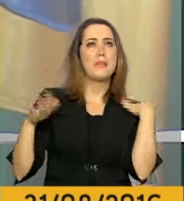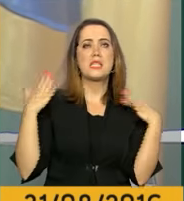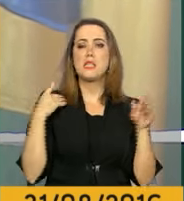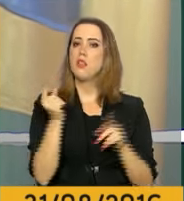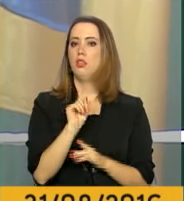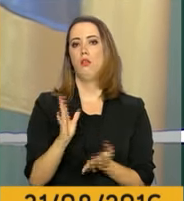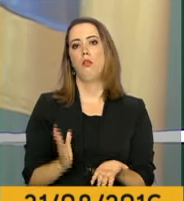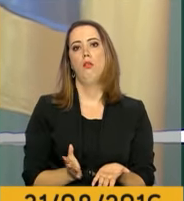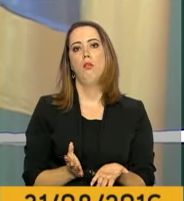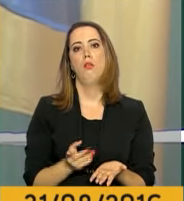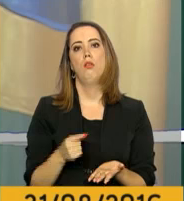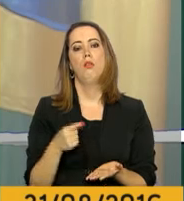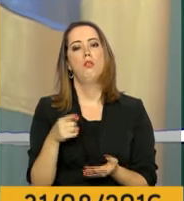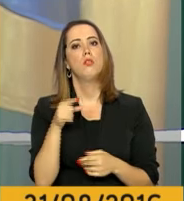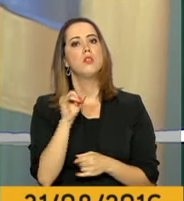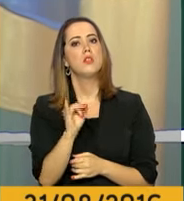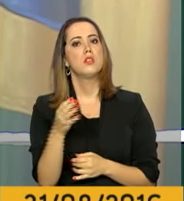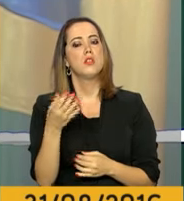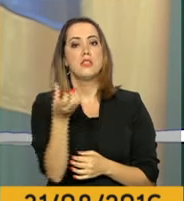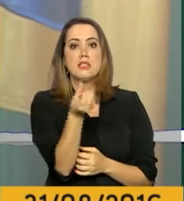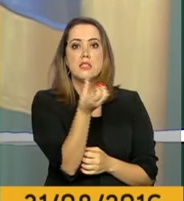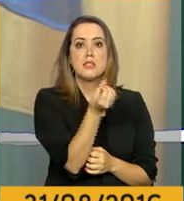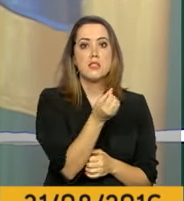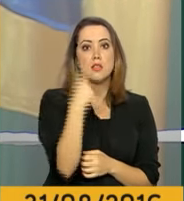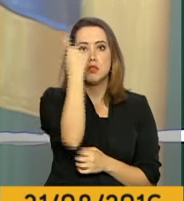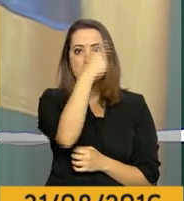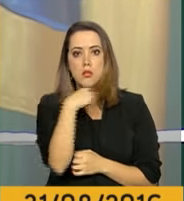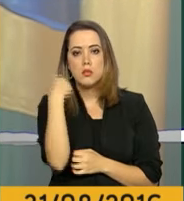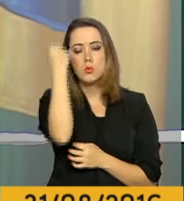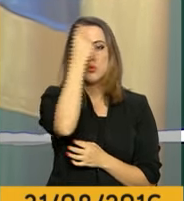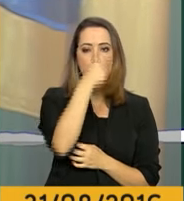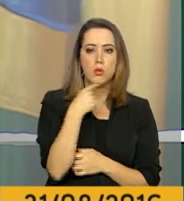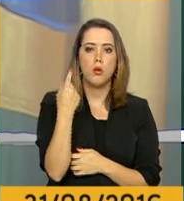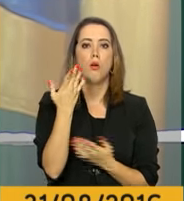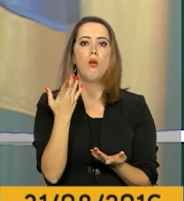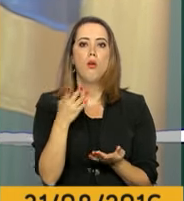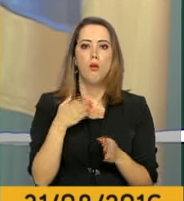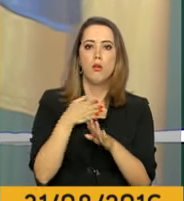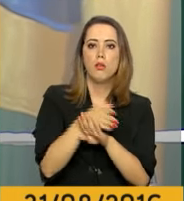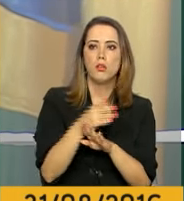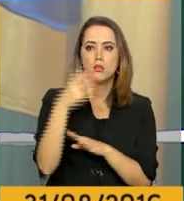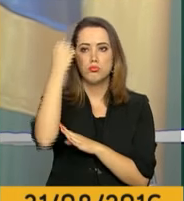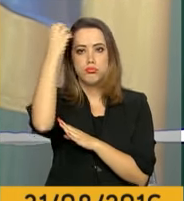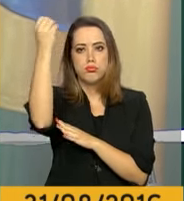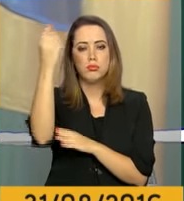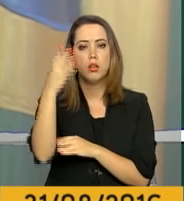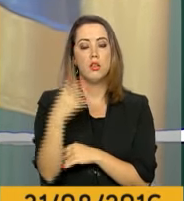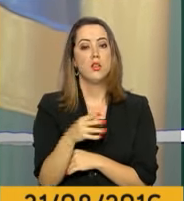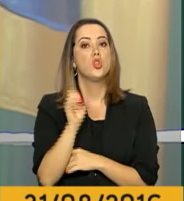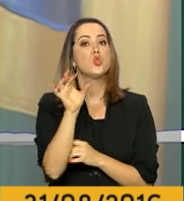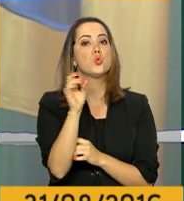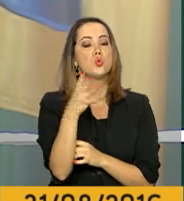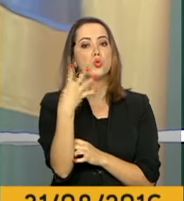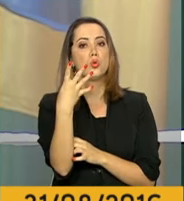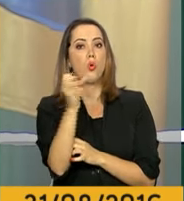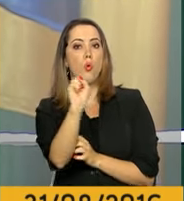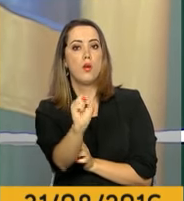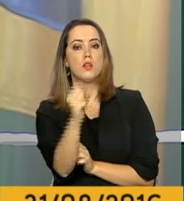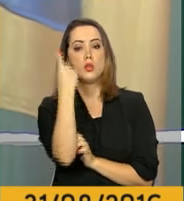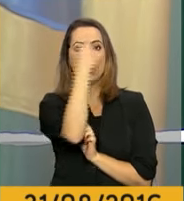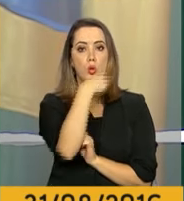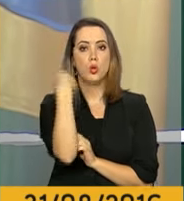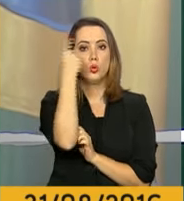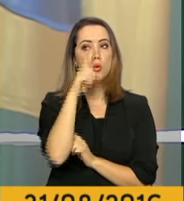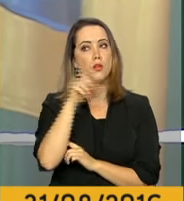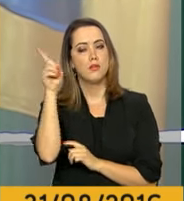se fosse para passear, ninguém passaria 66 horas no avião para passar 48 horas na China, não é? Então, mas nessas 48 horas,